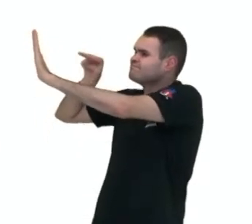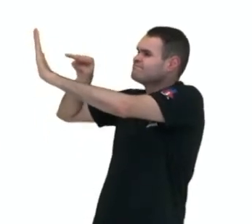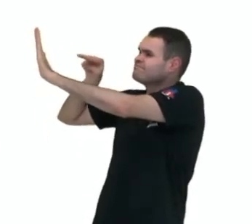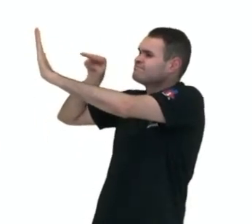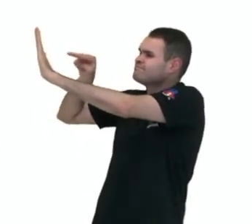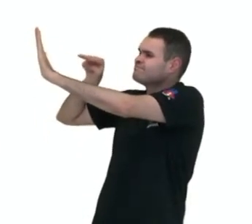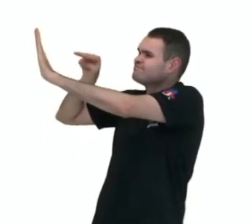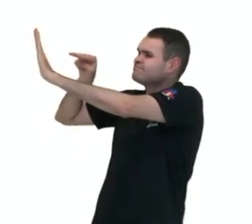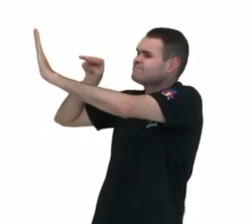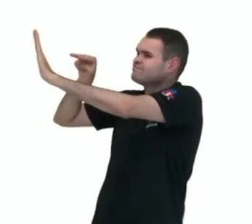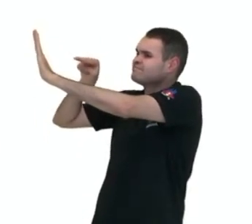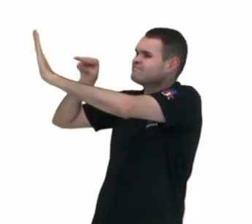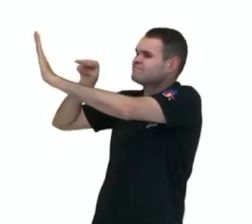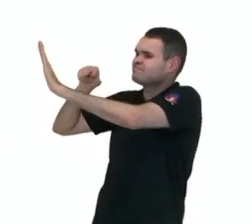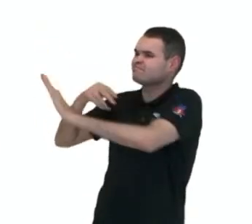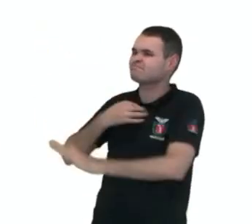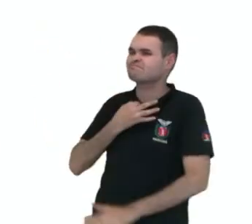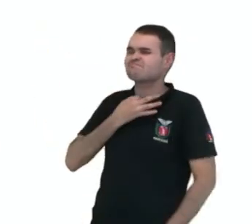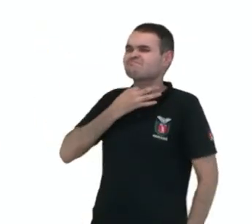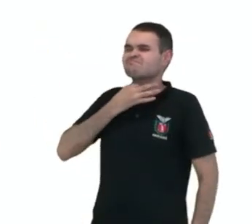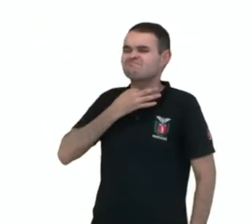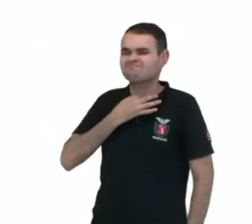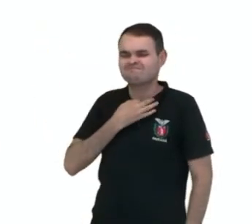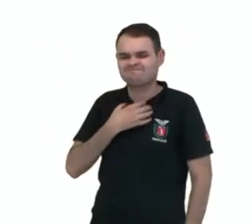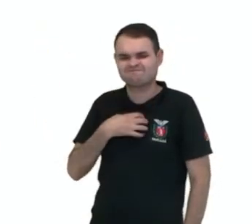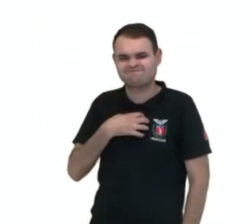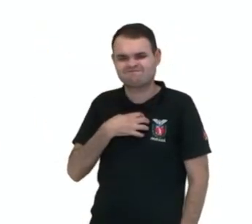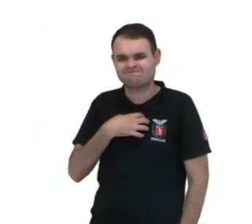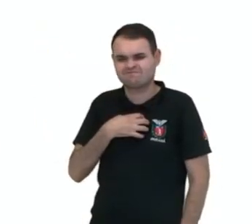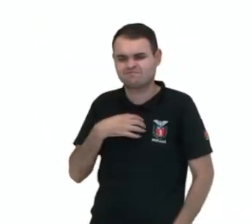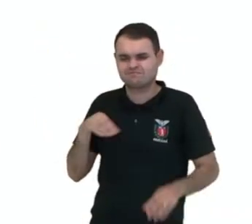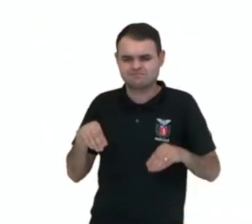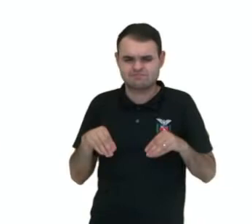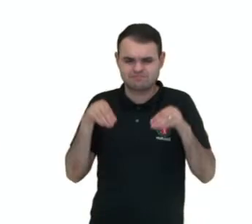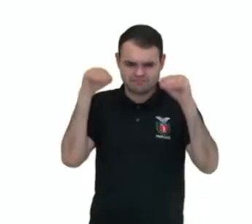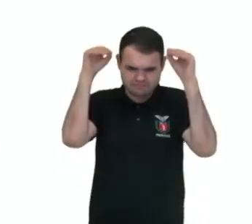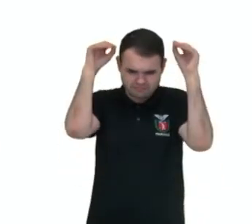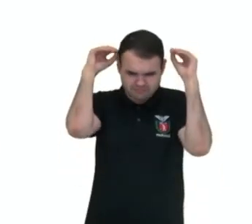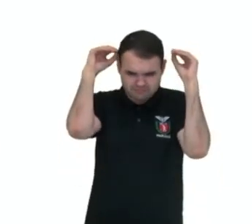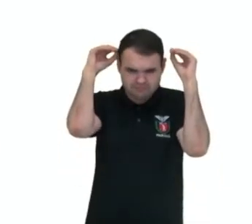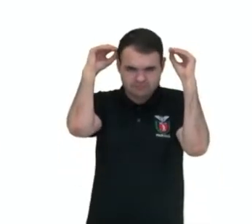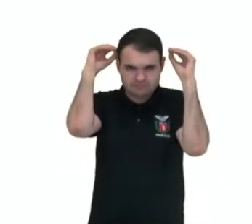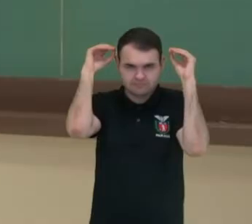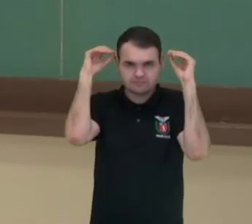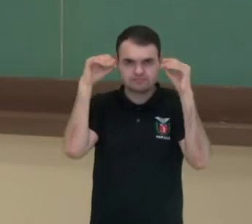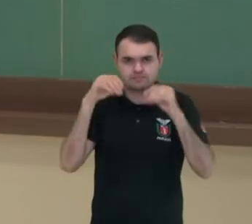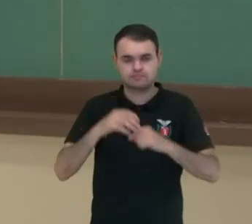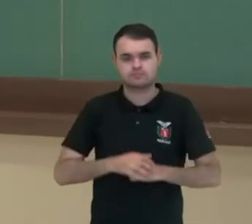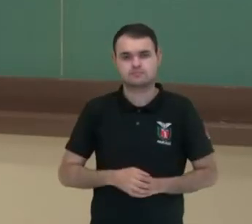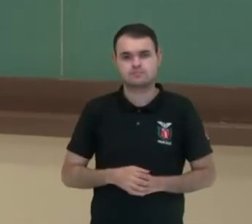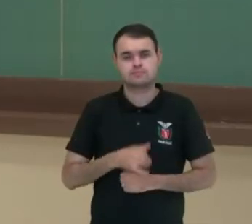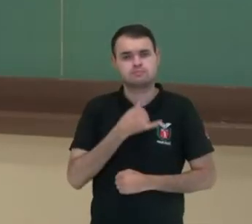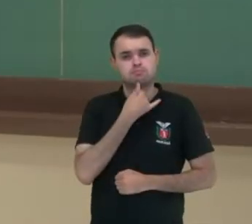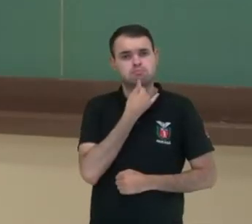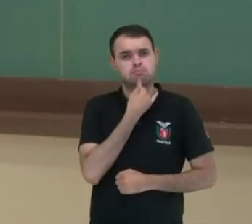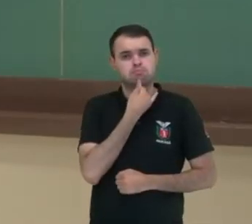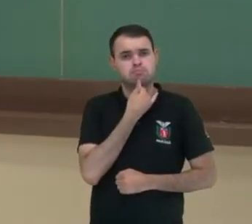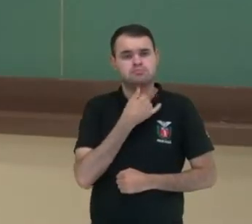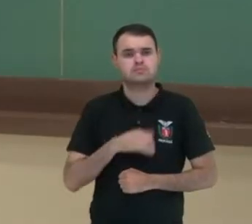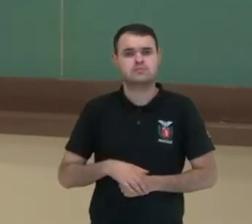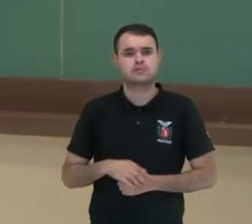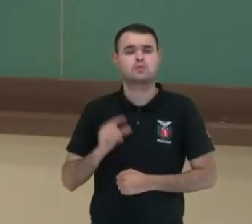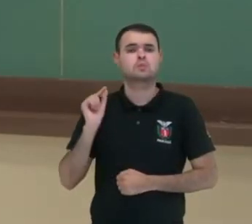até que sentia um bolo na garganta e cobria a cabeça com o cobertor. Olha que triste, né? Então o que será